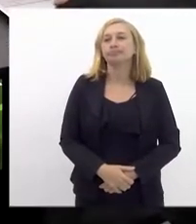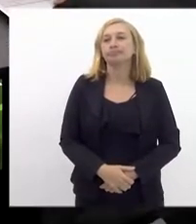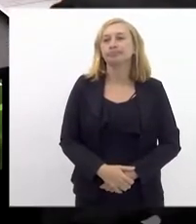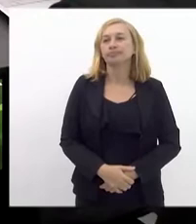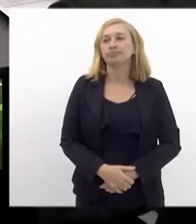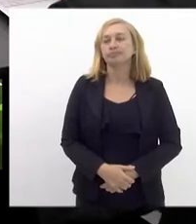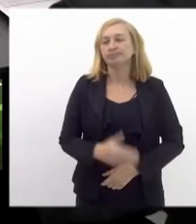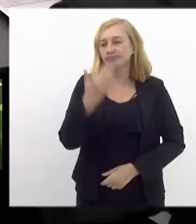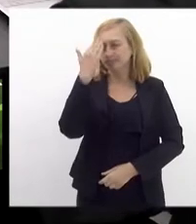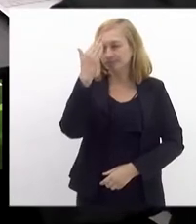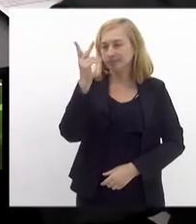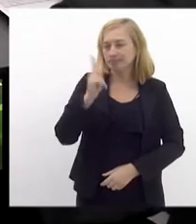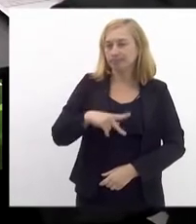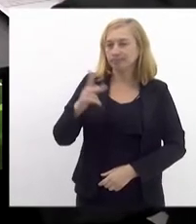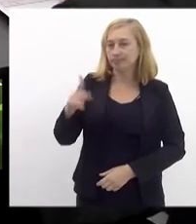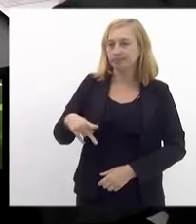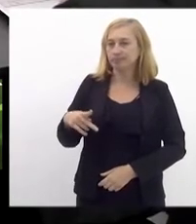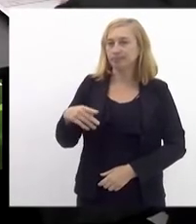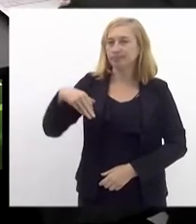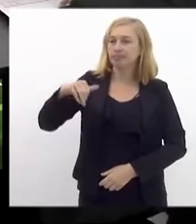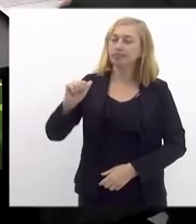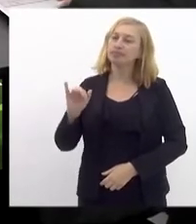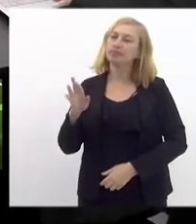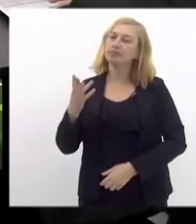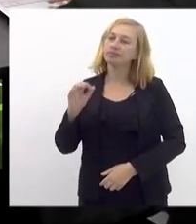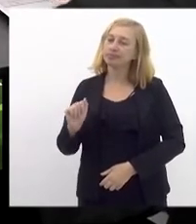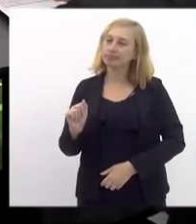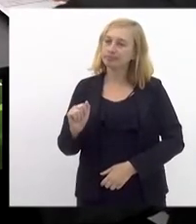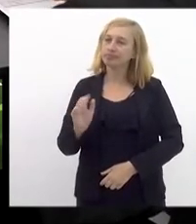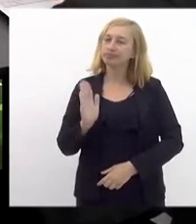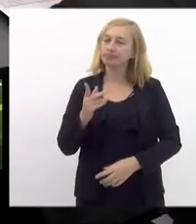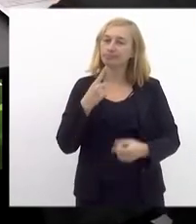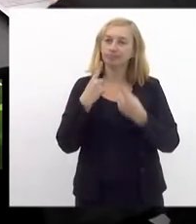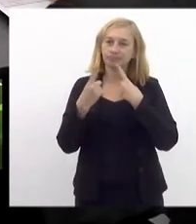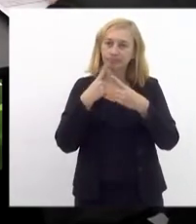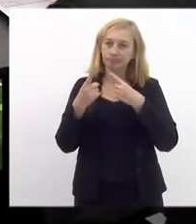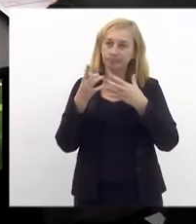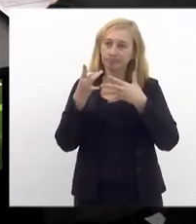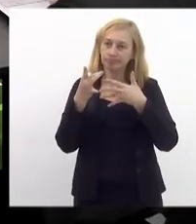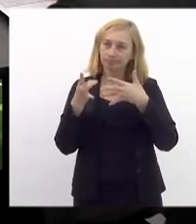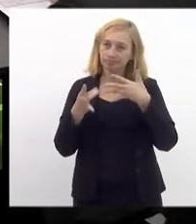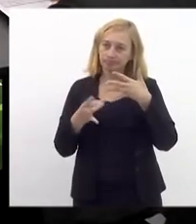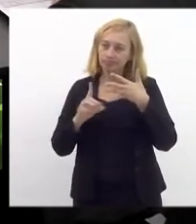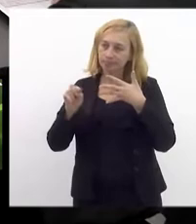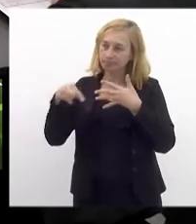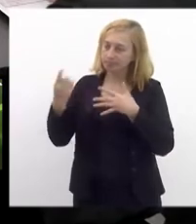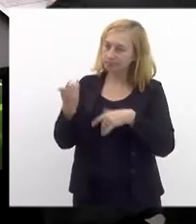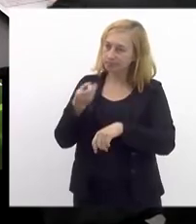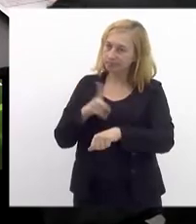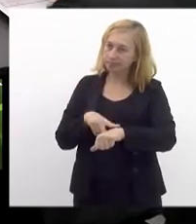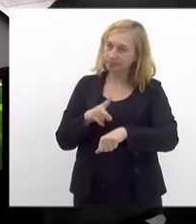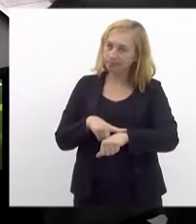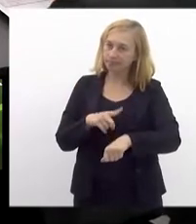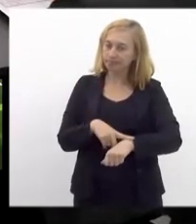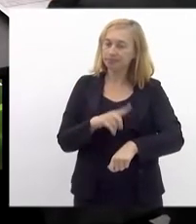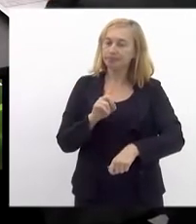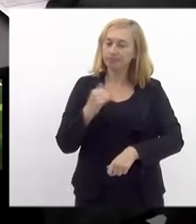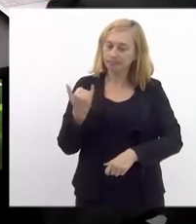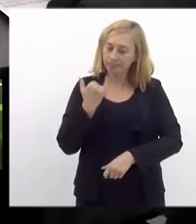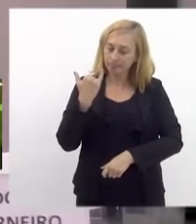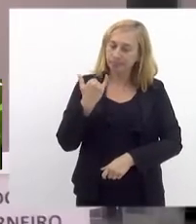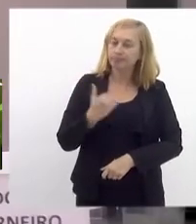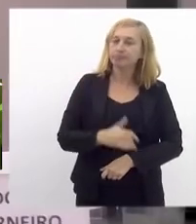Obrigado, professor Ildeu Moreira. Nós já tínhamos dialogado sobre essas observações em outras agendas, mas é muito